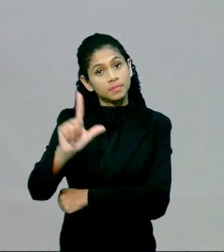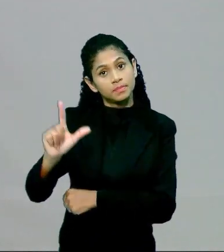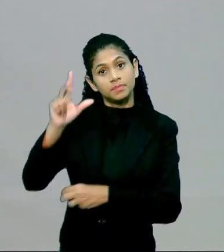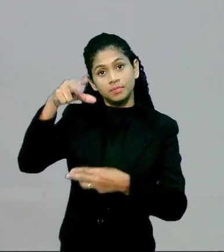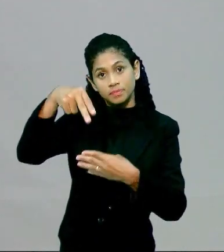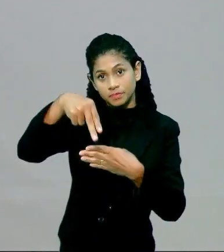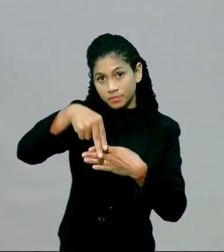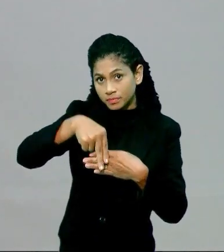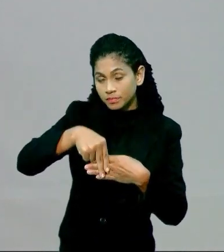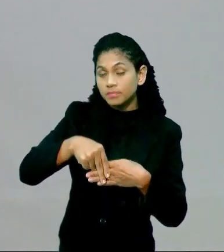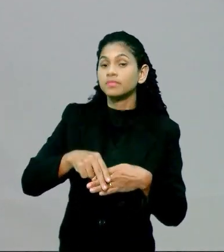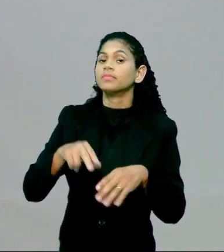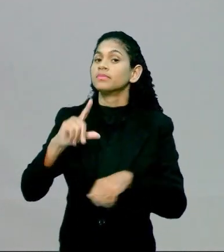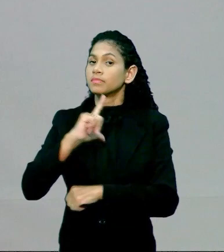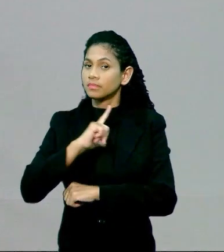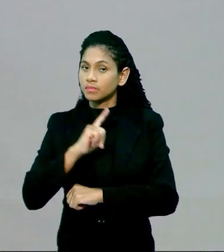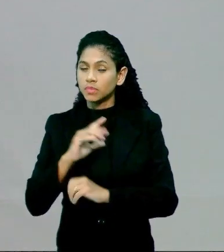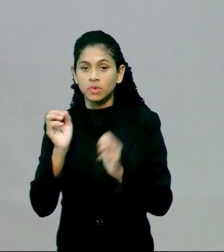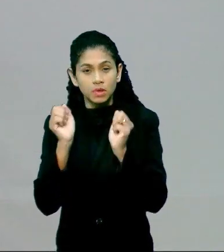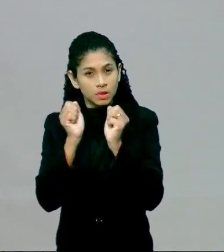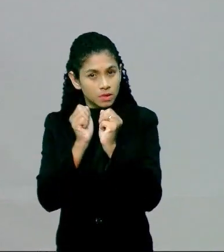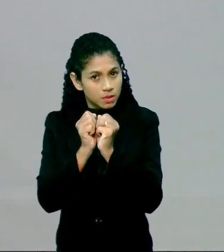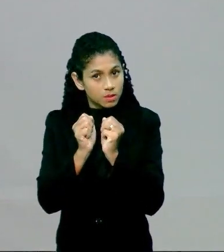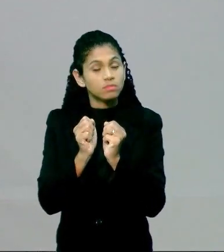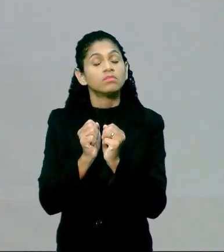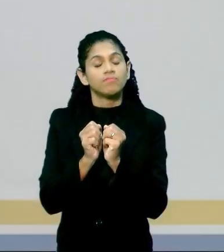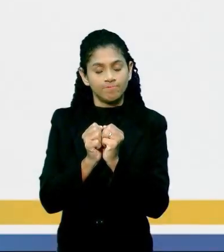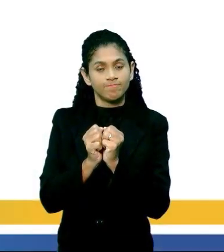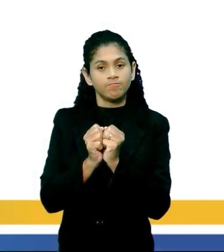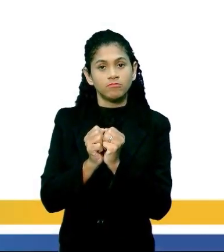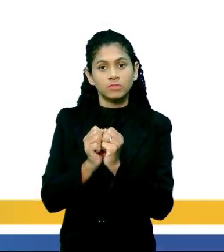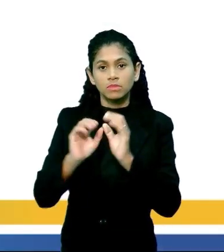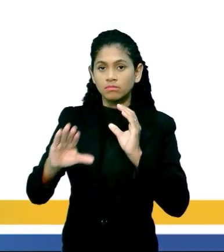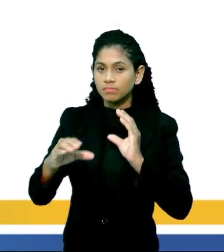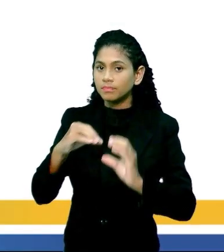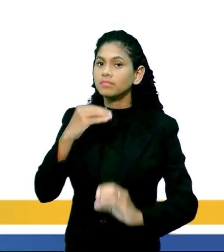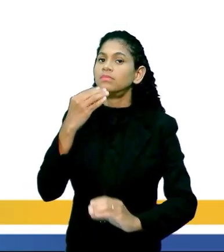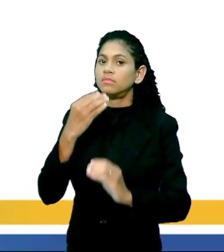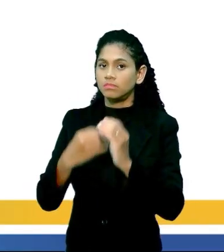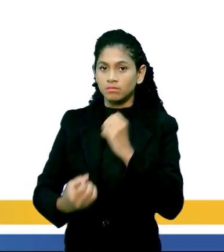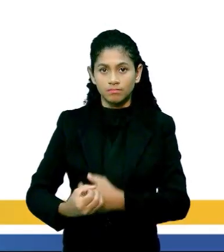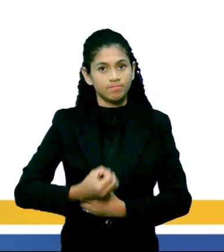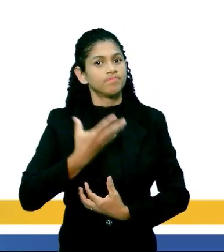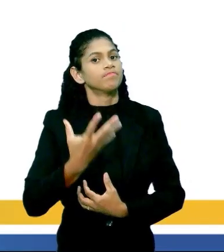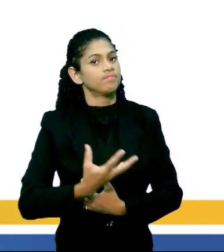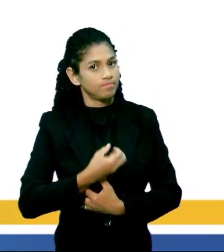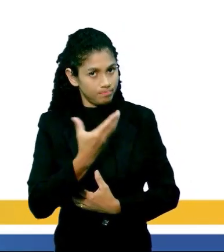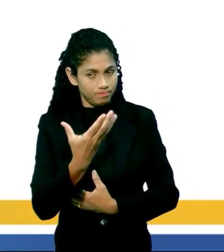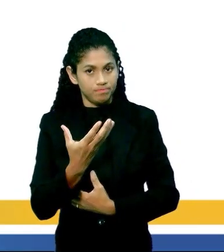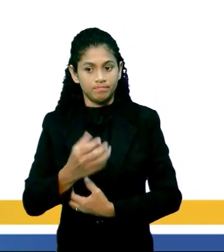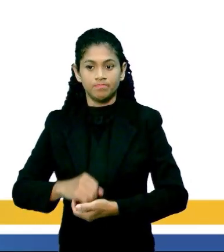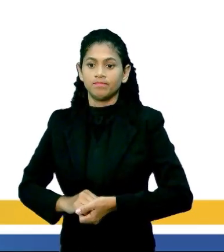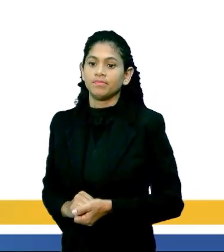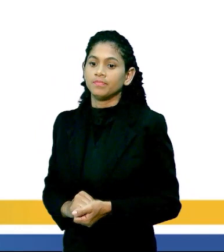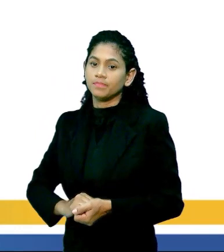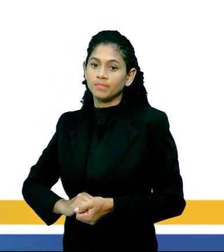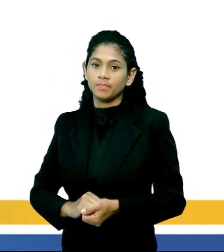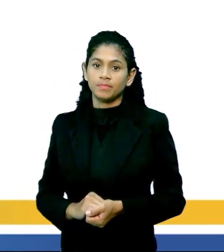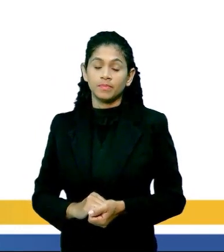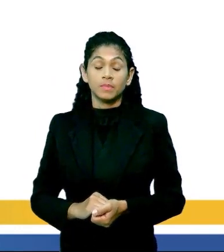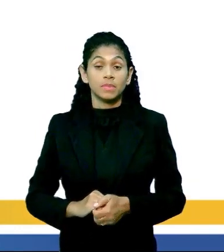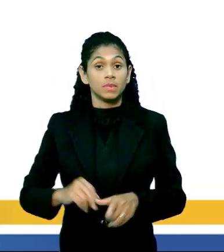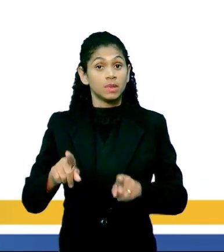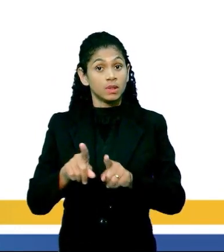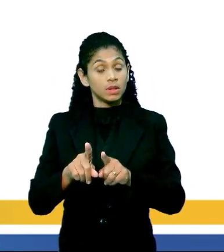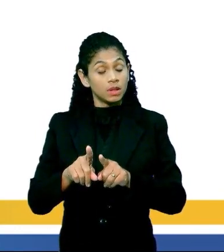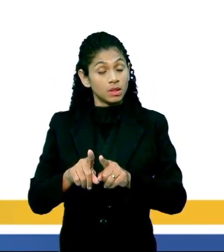essa aproximação às cantigas trovadorescas, tá? E aí, vamos lá às